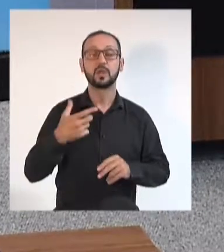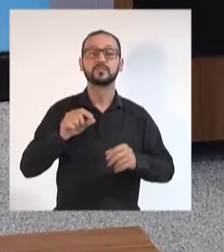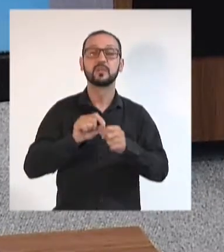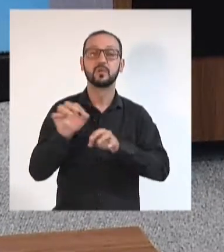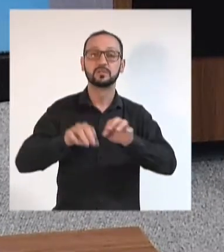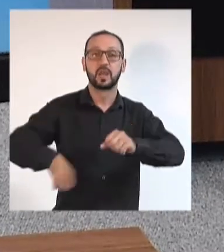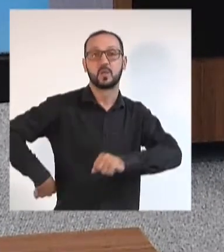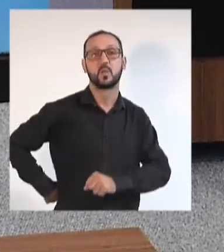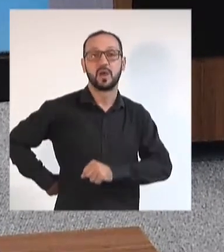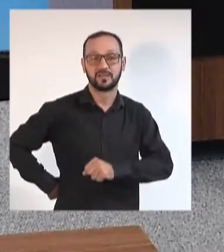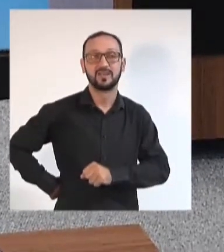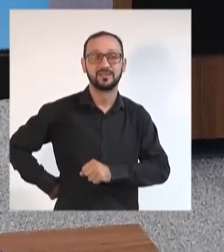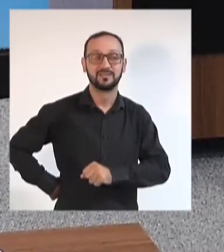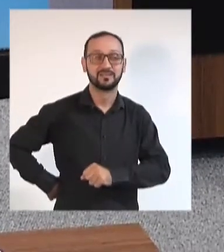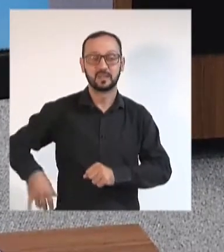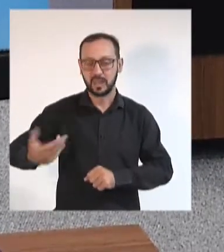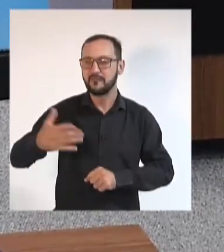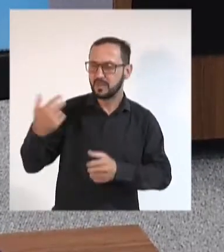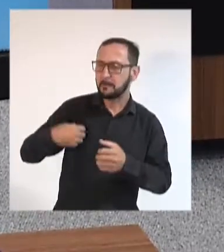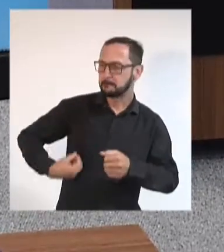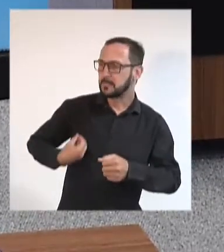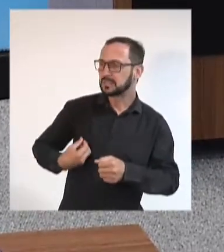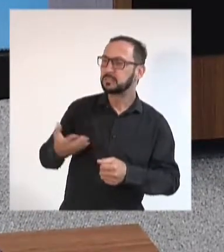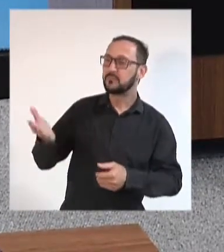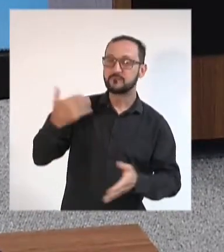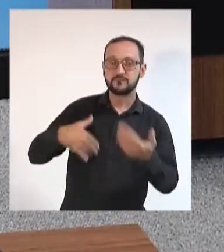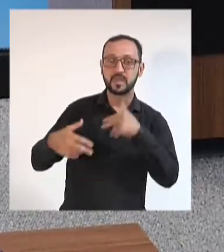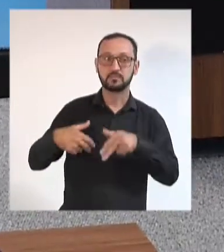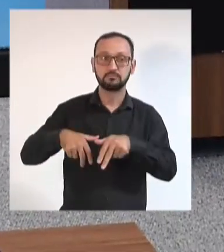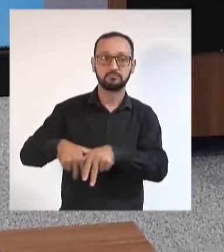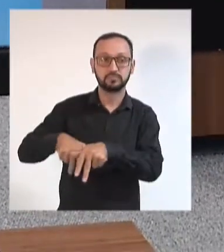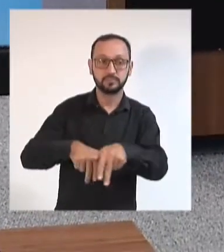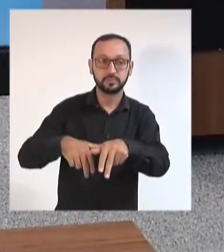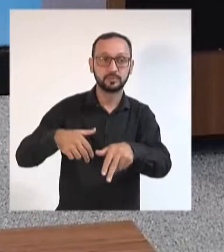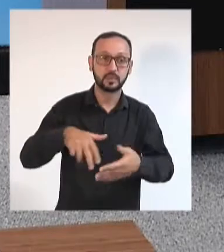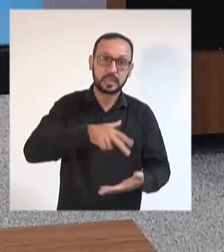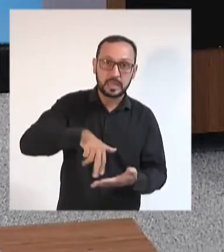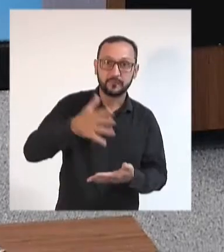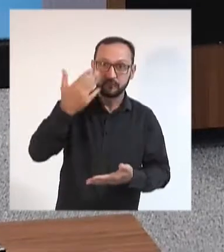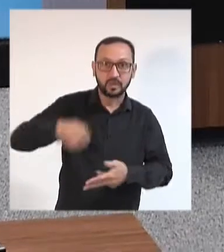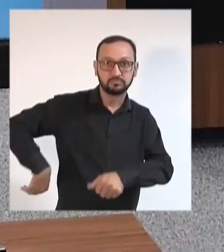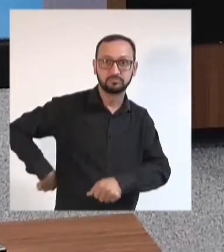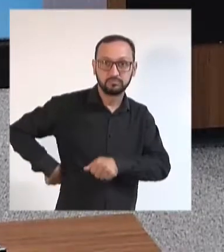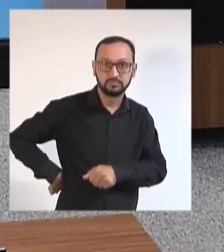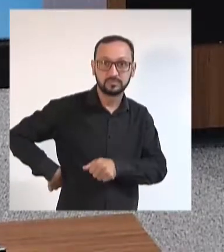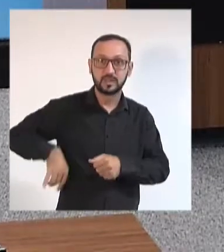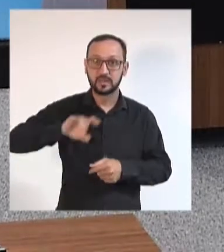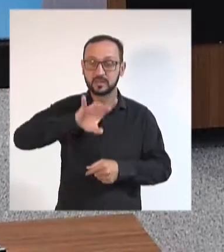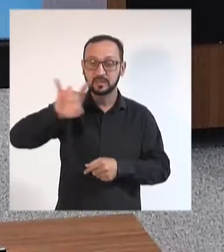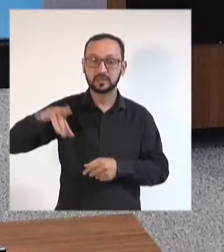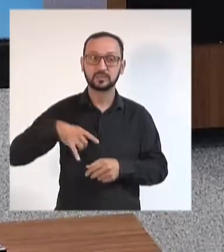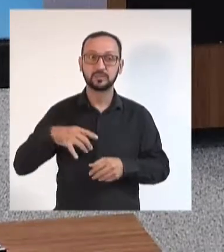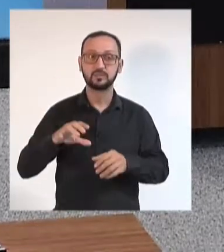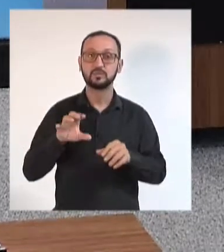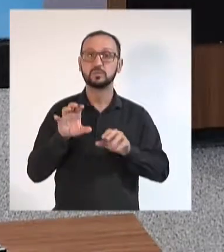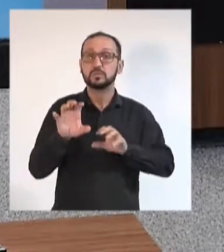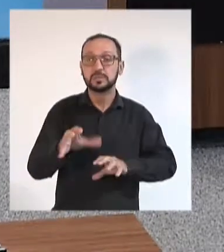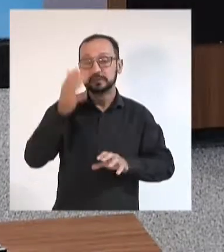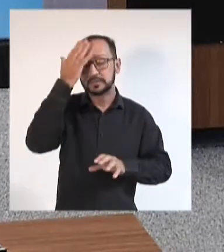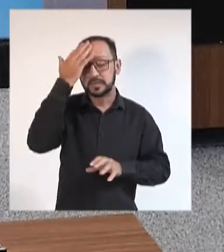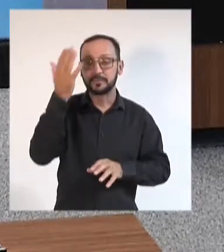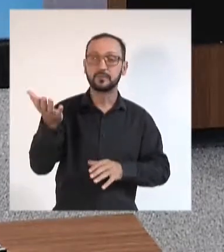quadrilha. Quem quer entrar na roda, quem quer participar da quadrilha, participa, não é isso? Cada um dança do jeito que